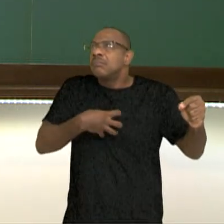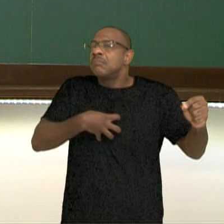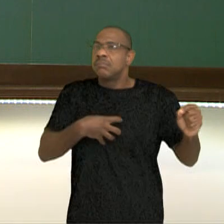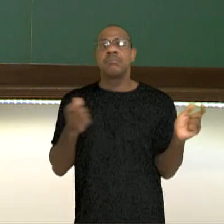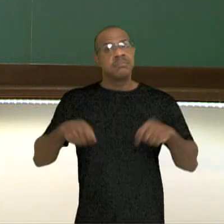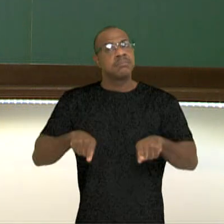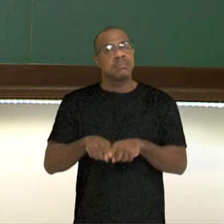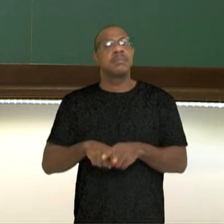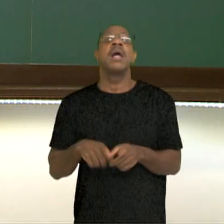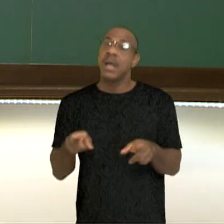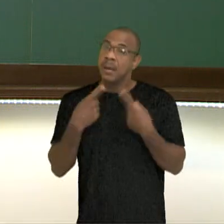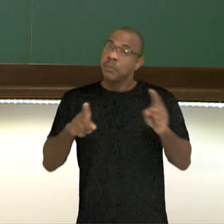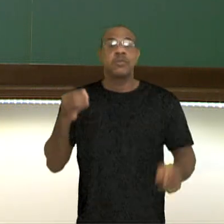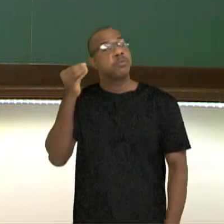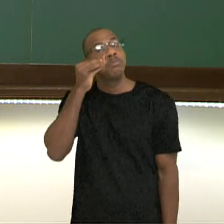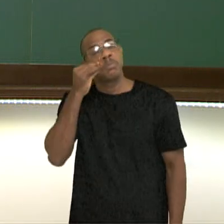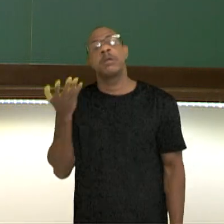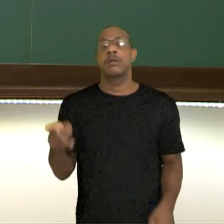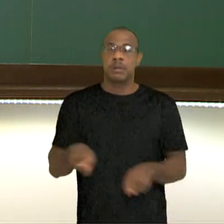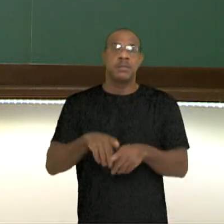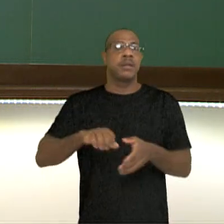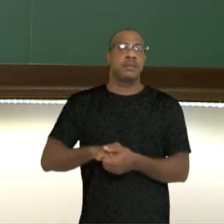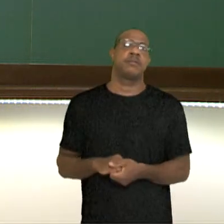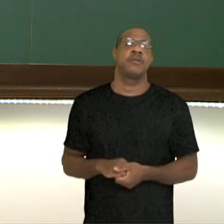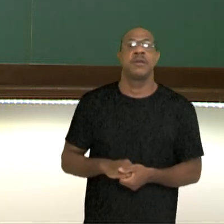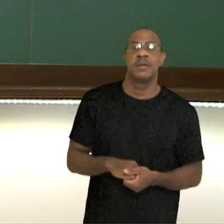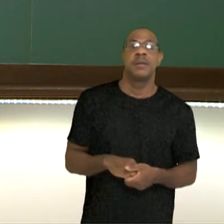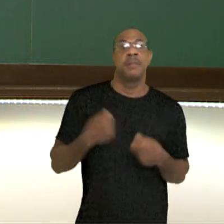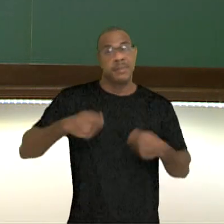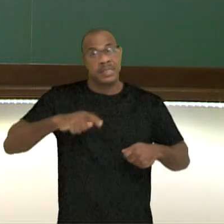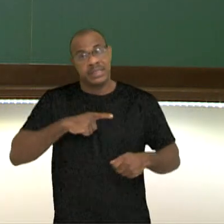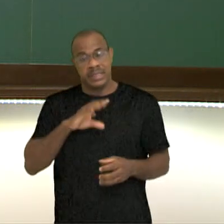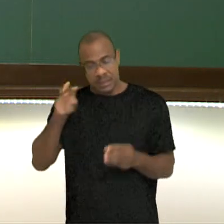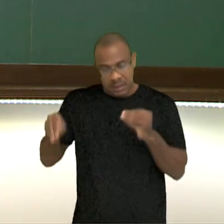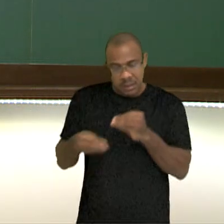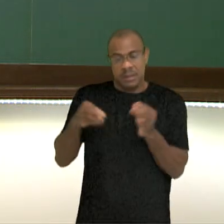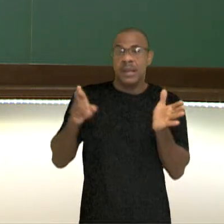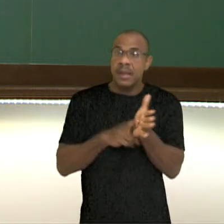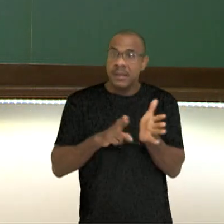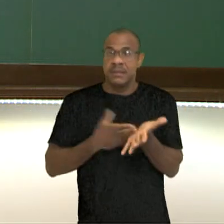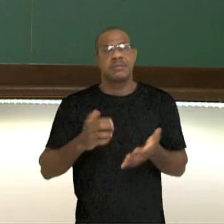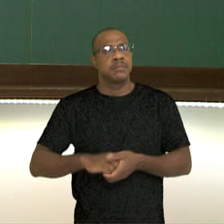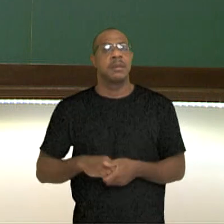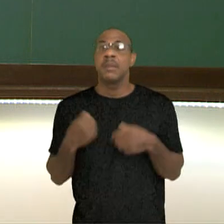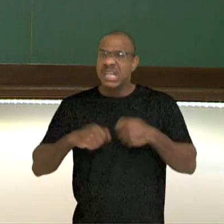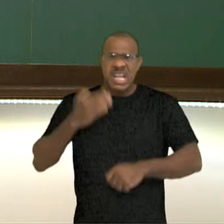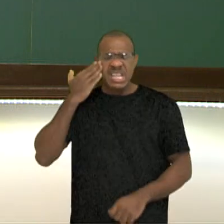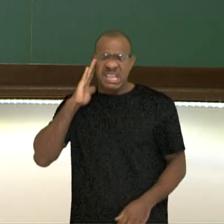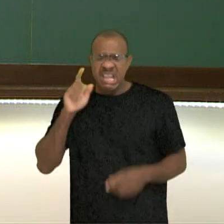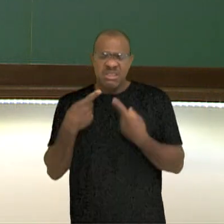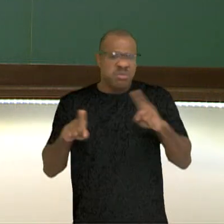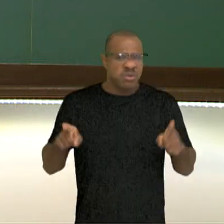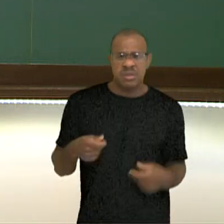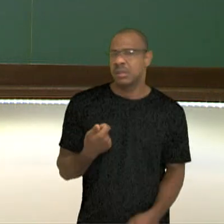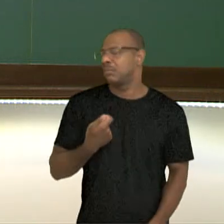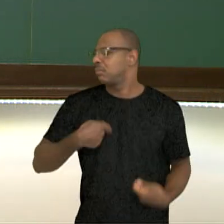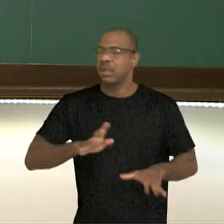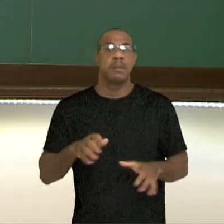o nome de música experimental. Claro que você vai dar um pouco de ritmo. Mas eu preciso entender de música, professor? Não, você só precisa